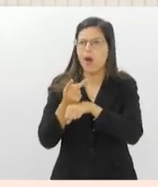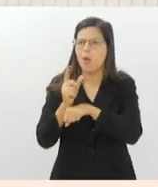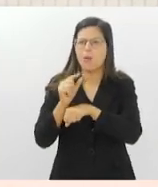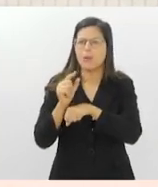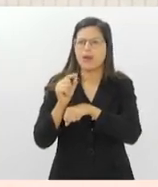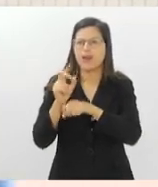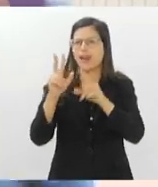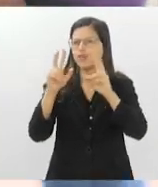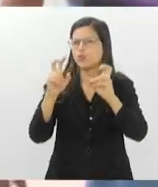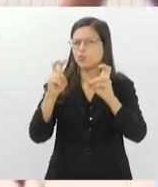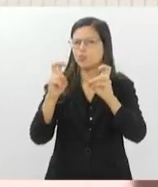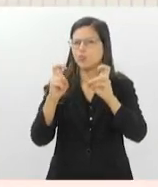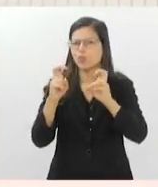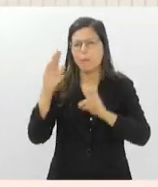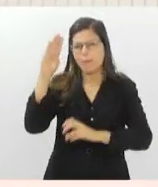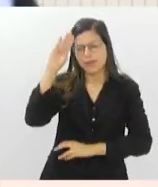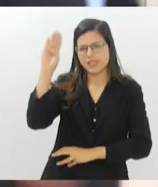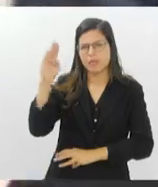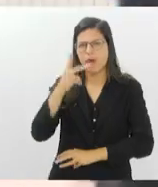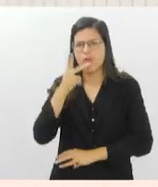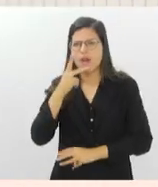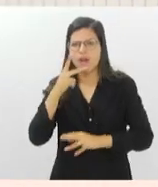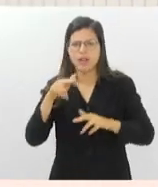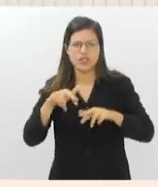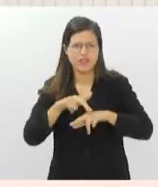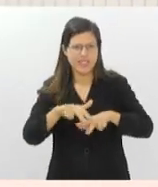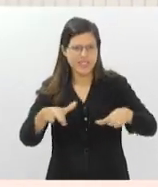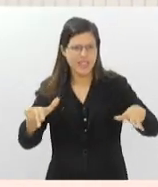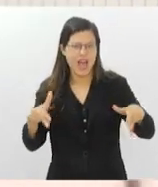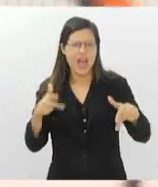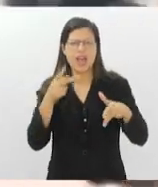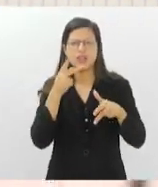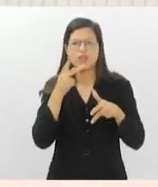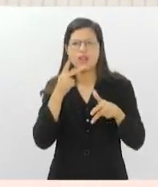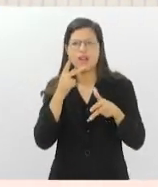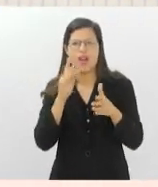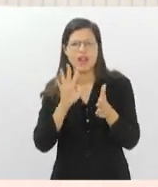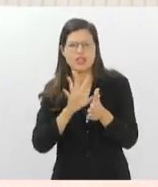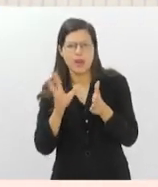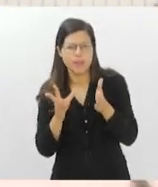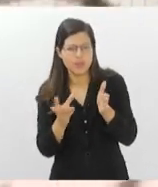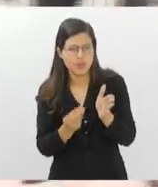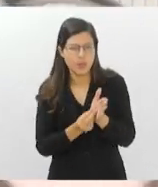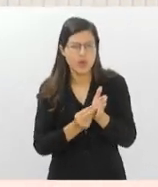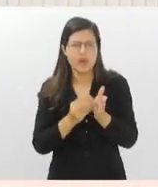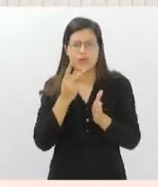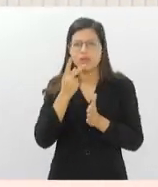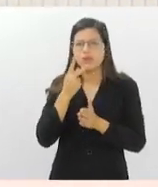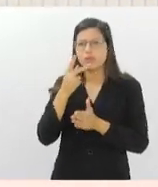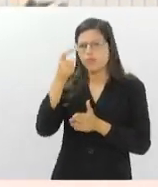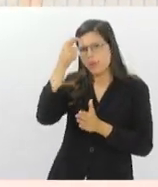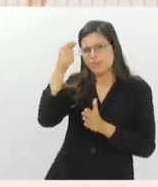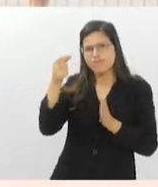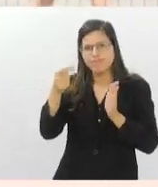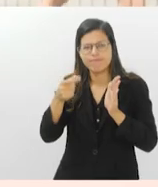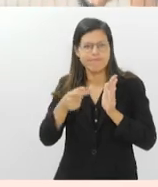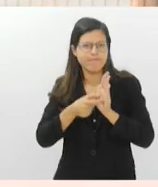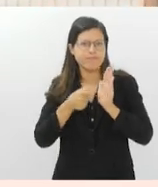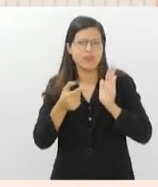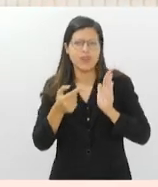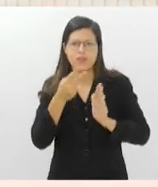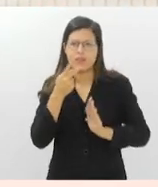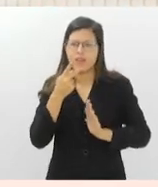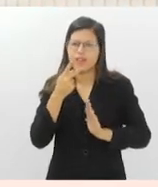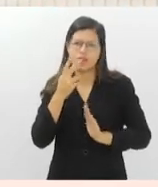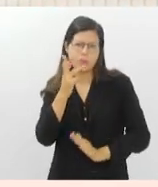alta nesse momento? Ah, é falar de diversidade, falar de Amazônia, falar de inteligência artificial, falar de